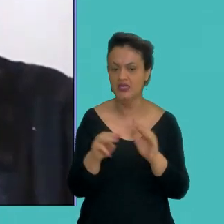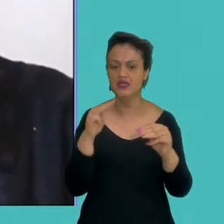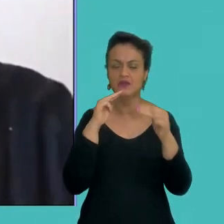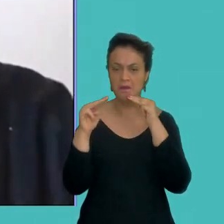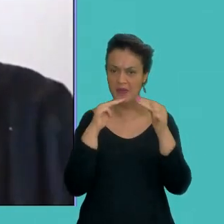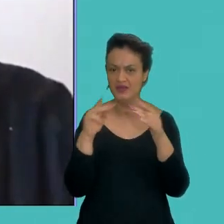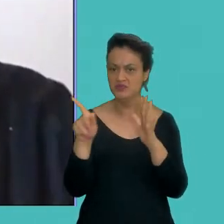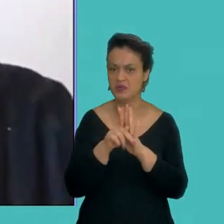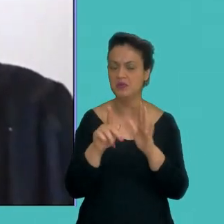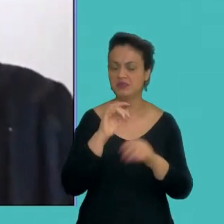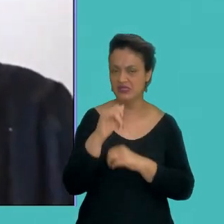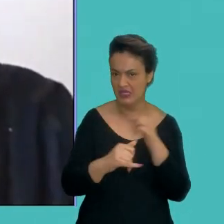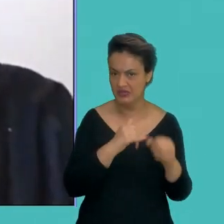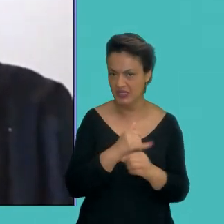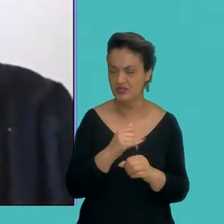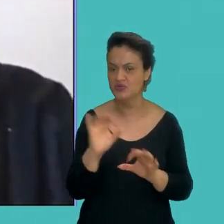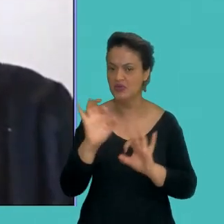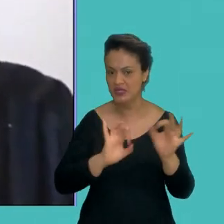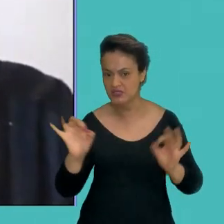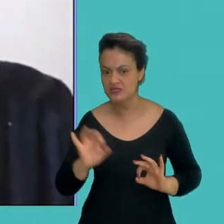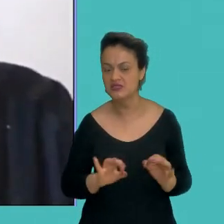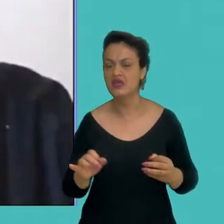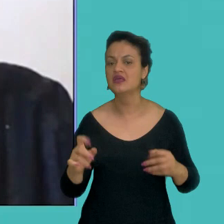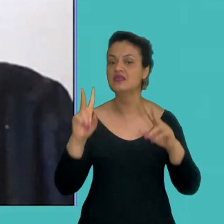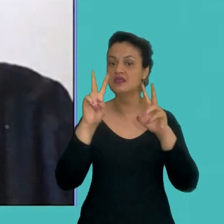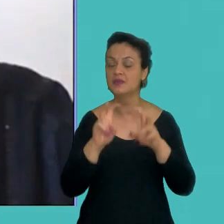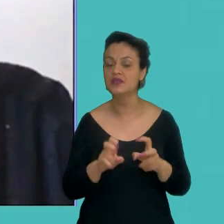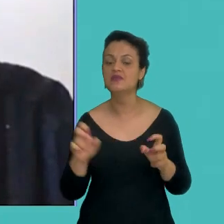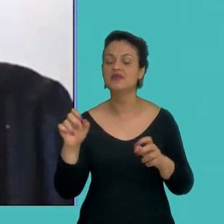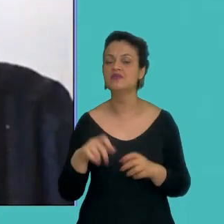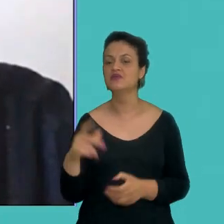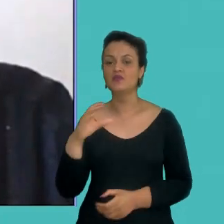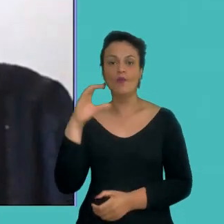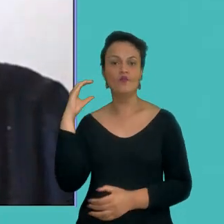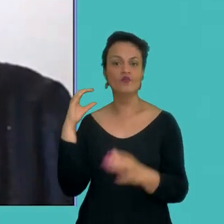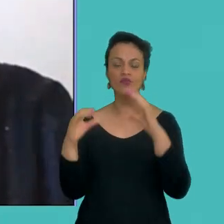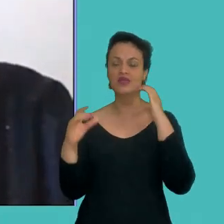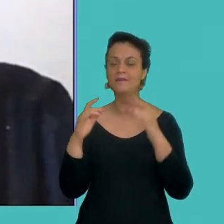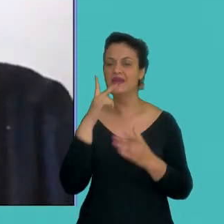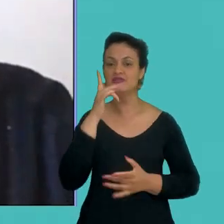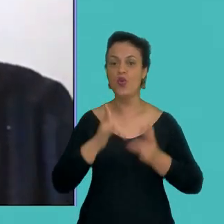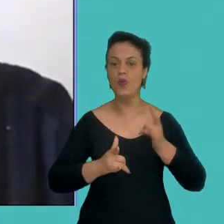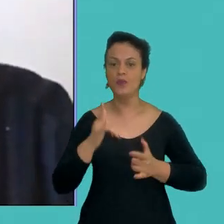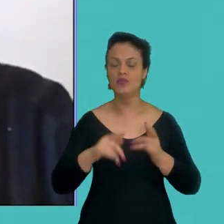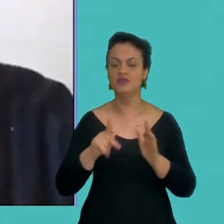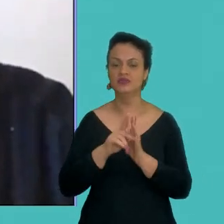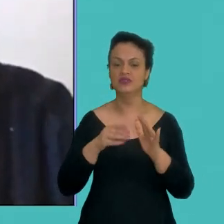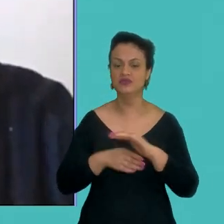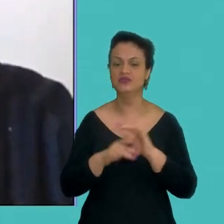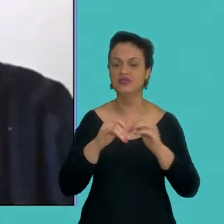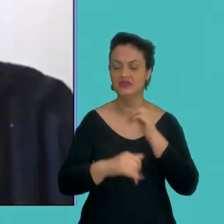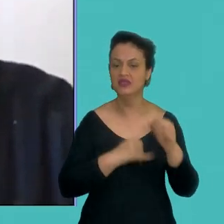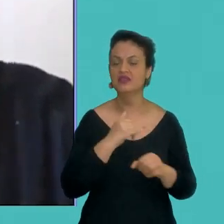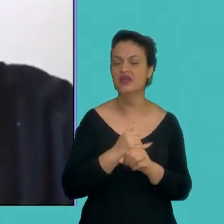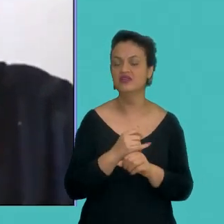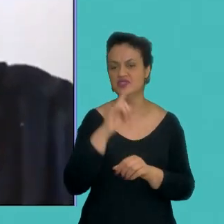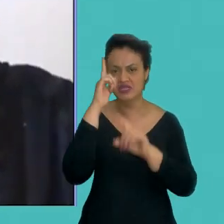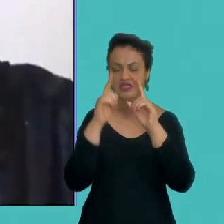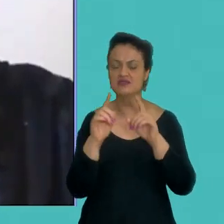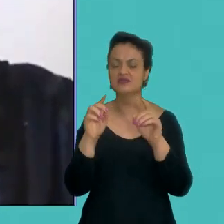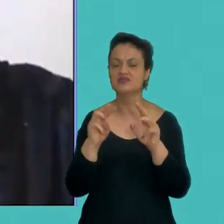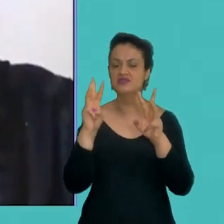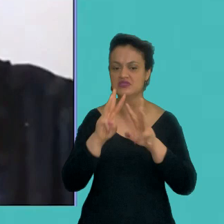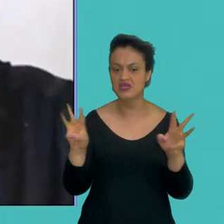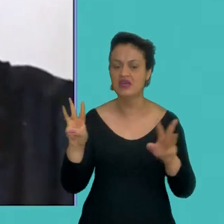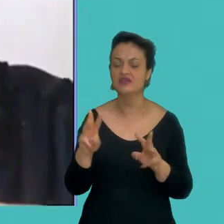e regulamento do Marco Civil da Internet, particularmente as questões do anonimato, ou seja, dos robôs na internet, e a criação